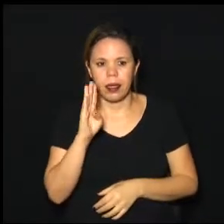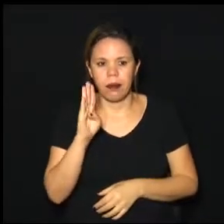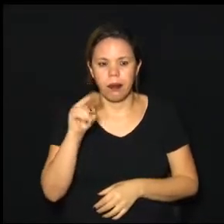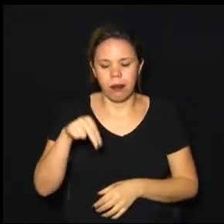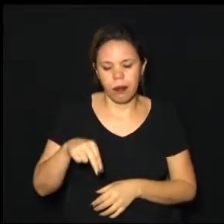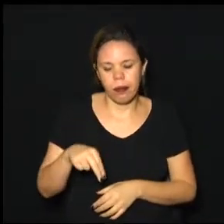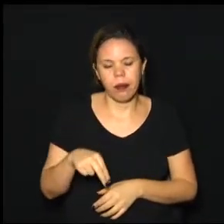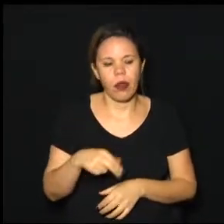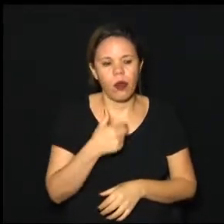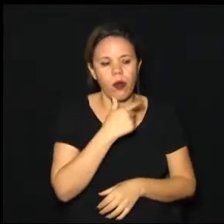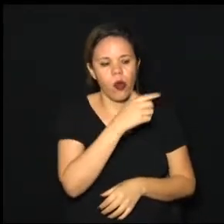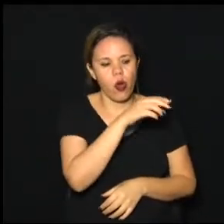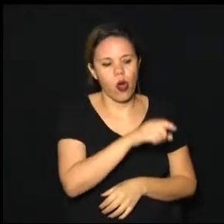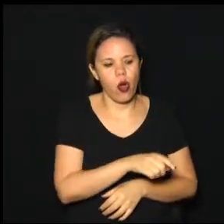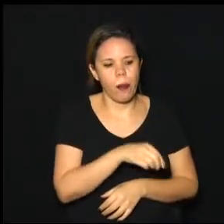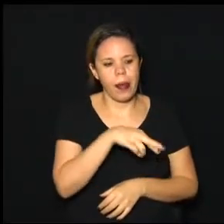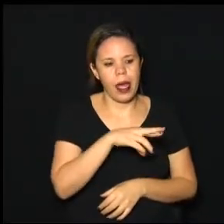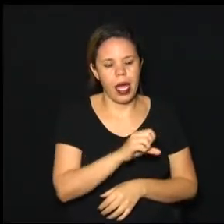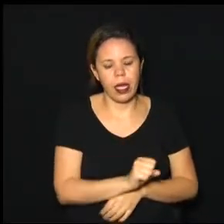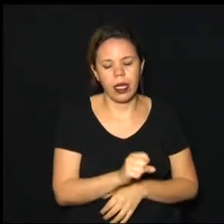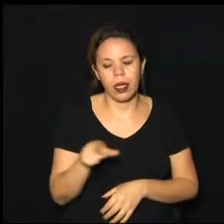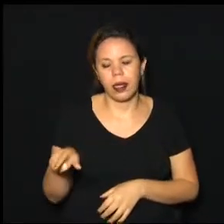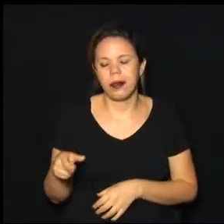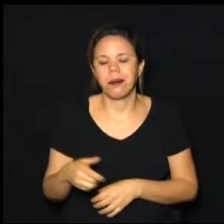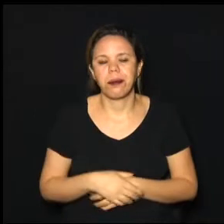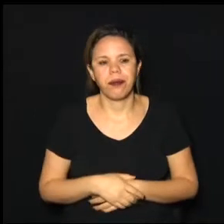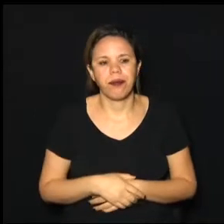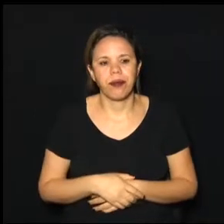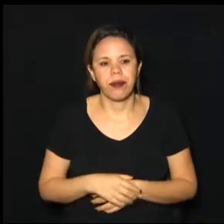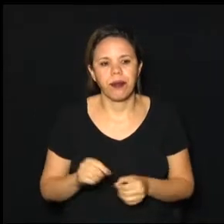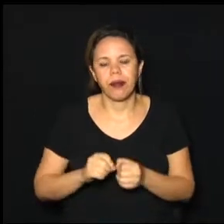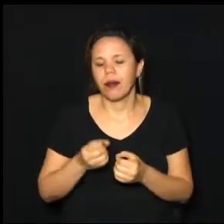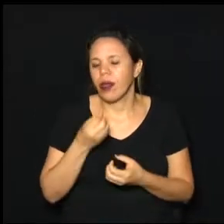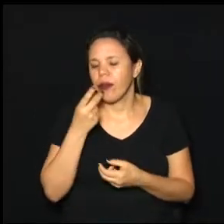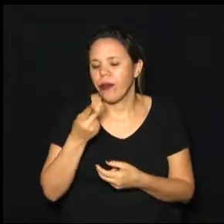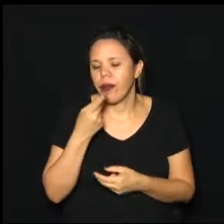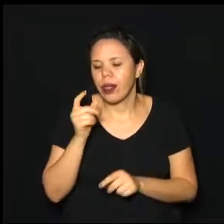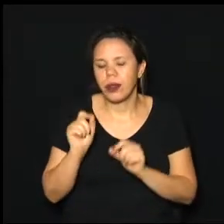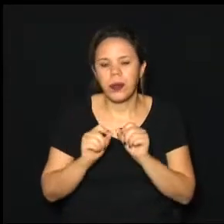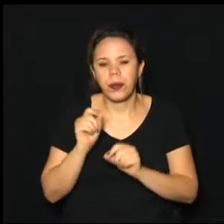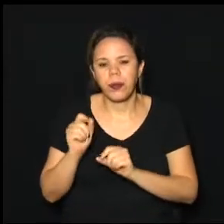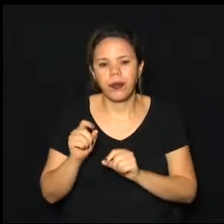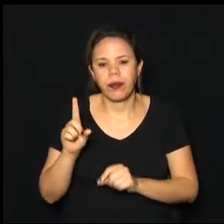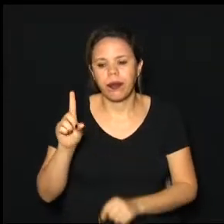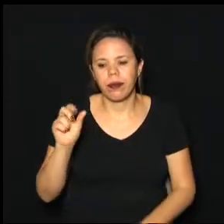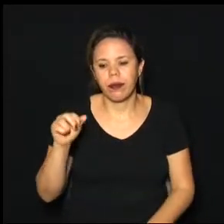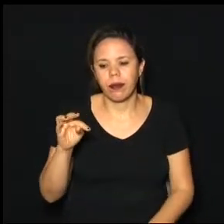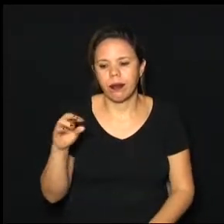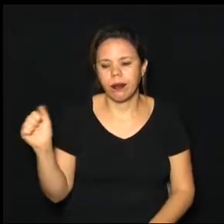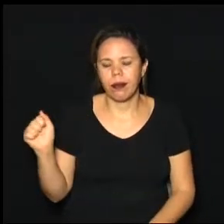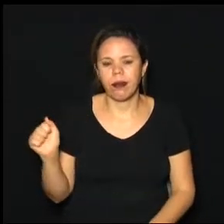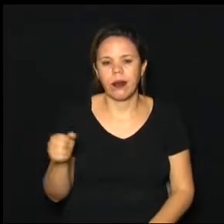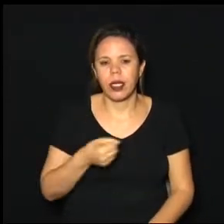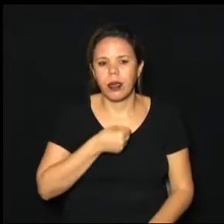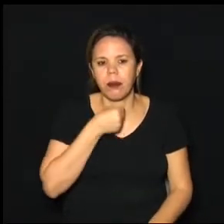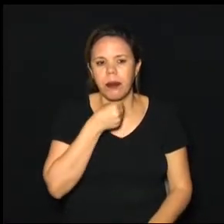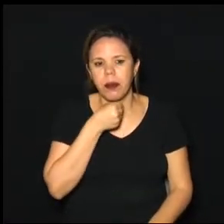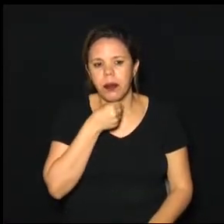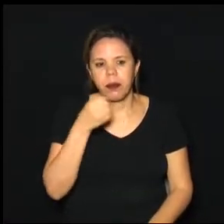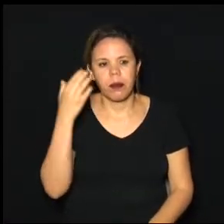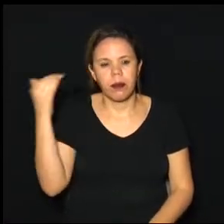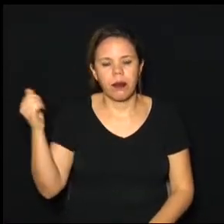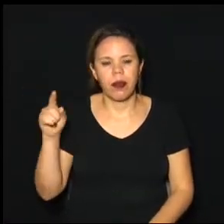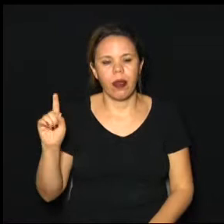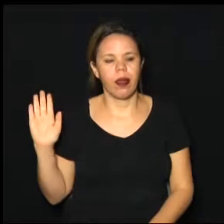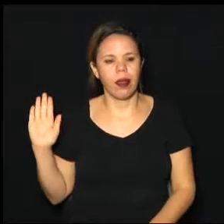Marco Maciarelli, que me entrevistou, ele até fez o comentário do Datena. Né? O Datena está nessa de é